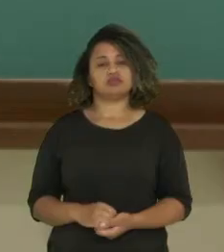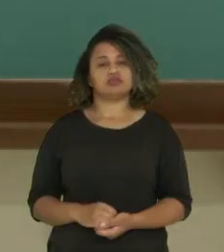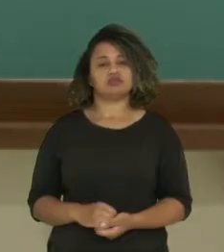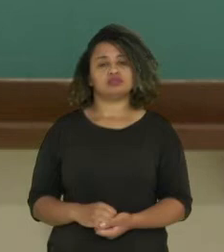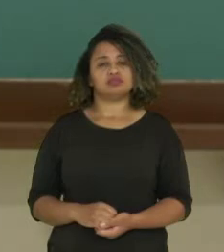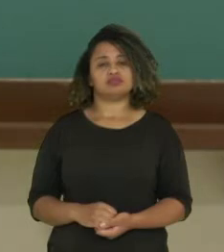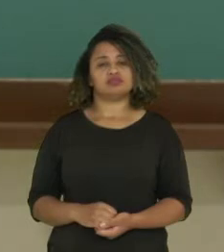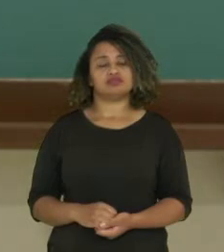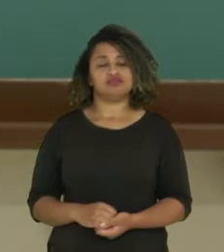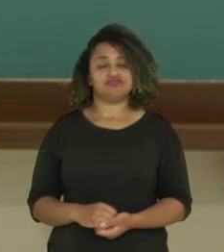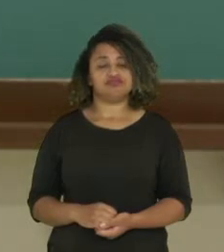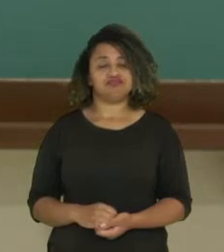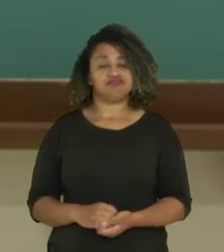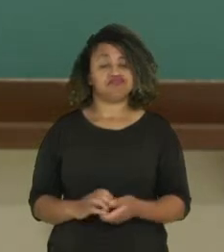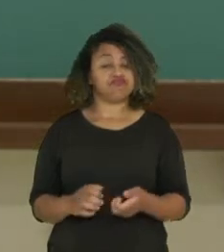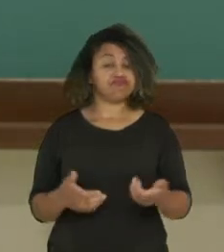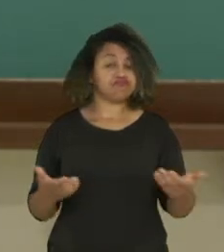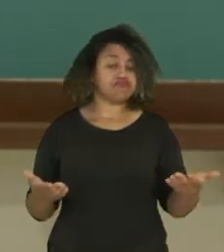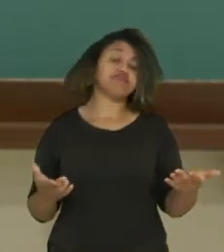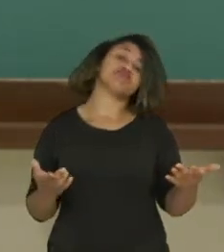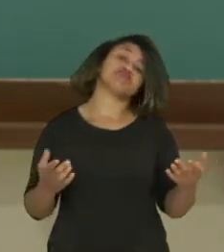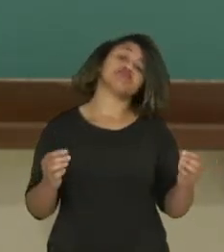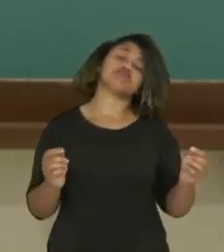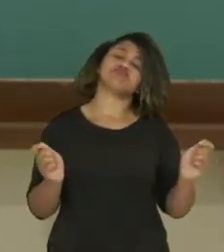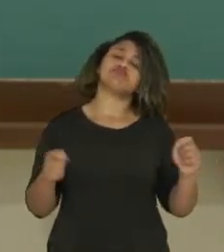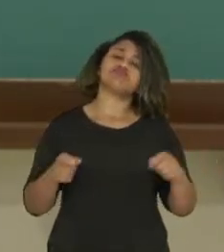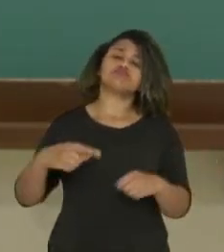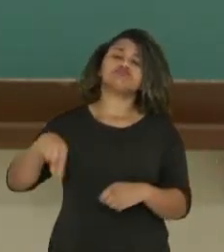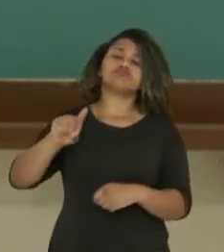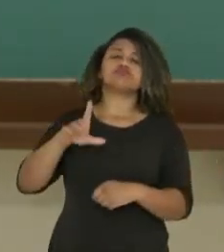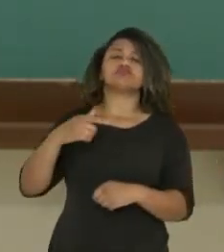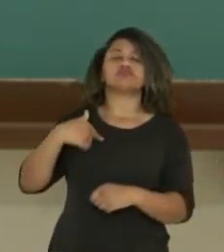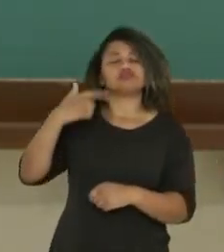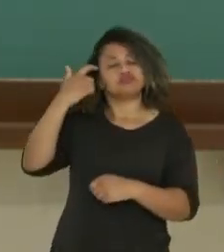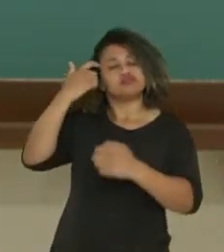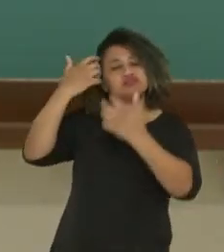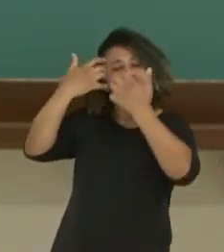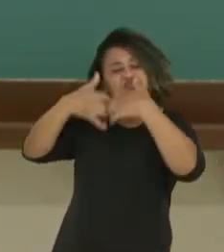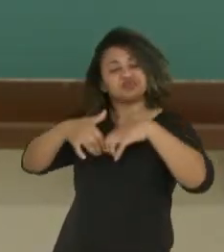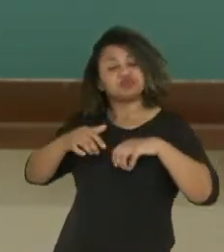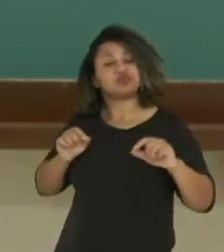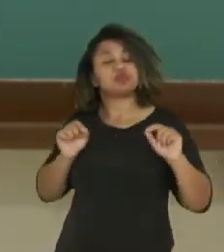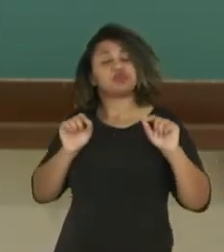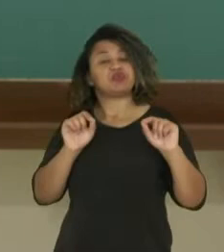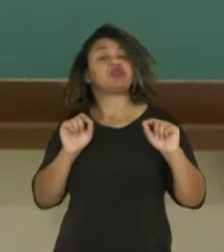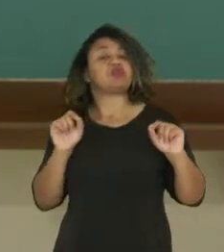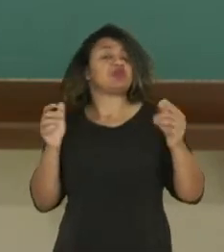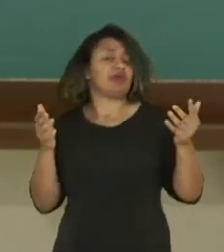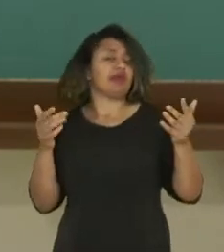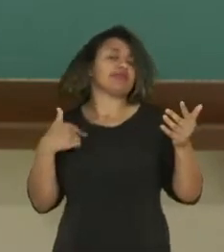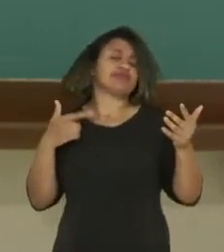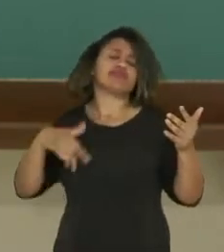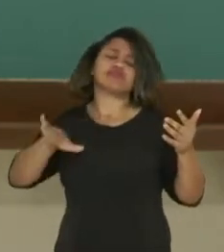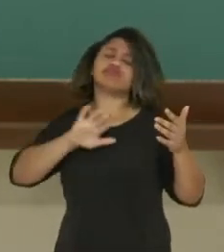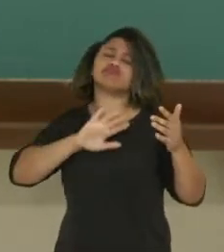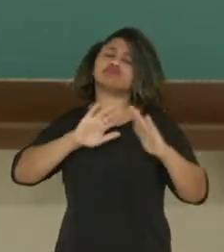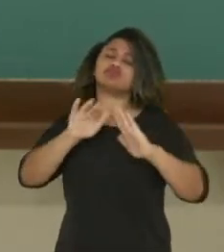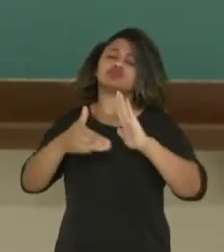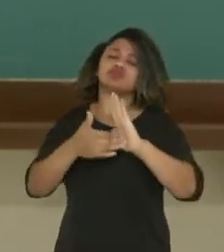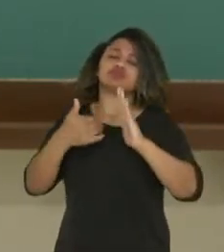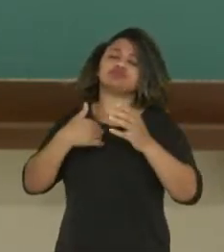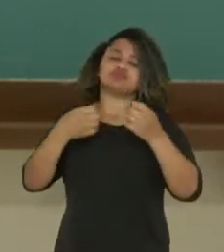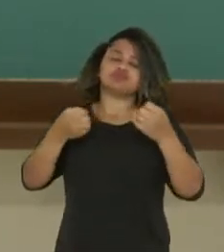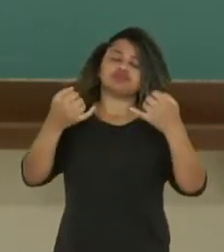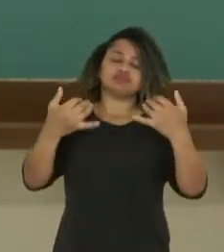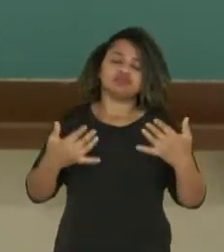E aí, pessoal, possivelmente, né, vocês tiveram uma reflexão acerca, né, do contexto onde vocês